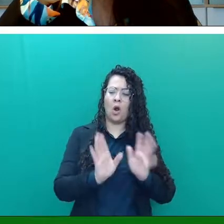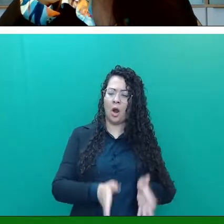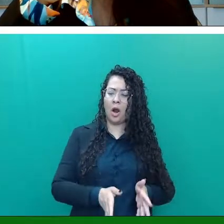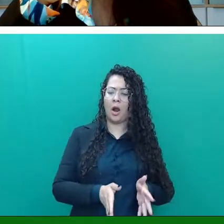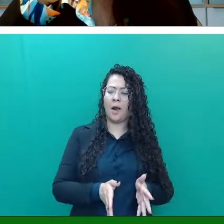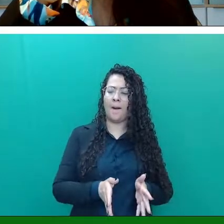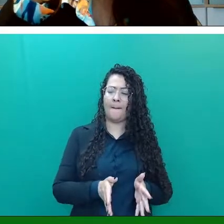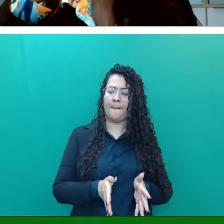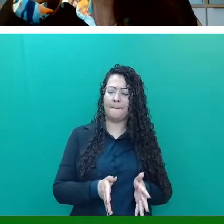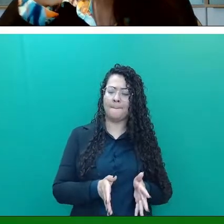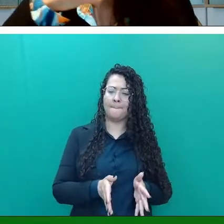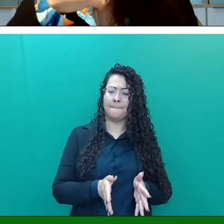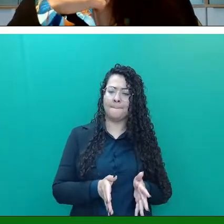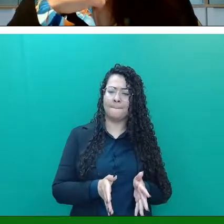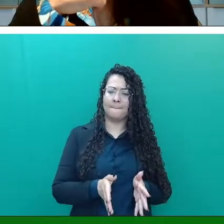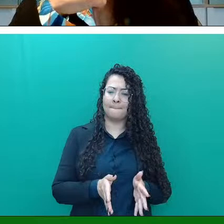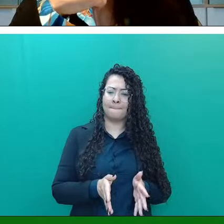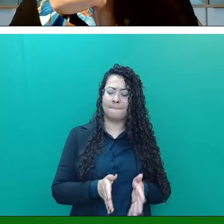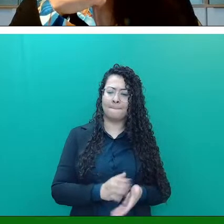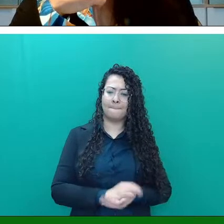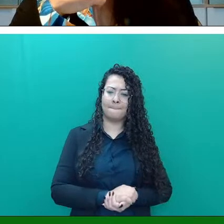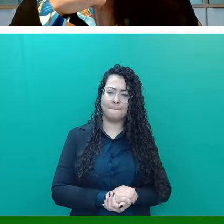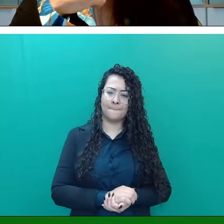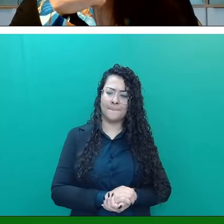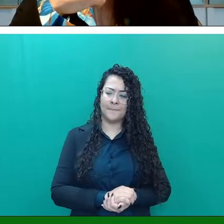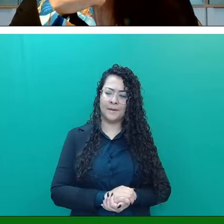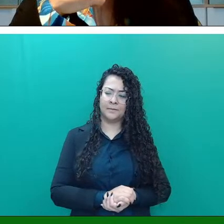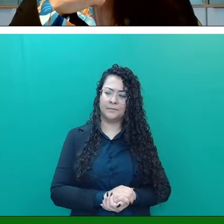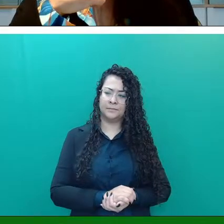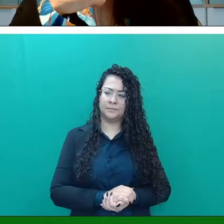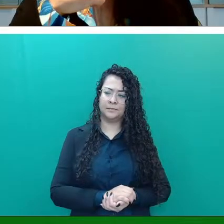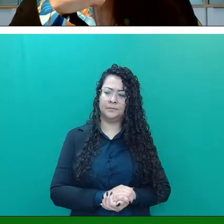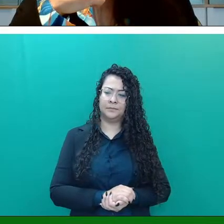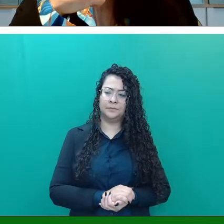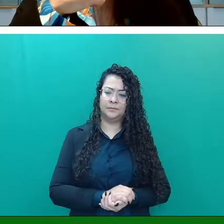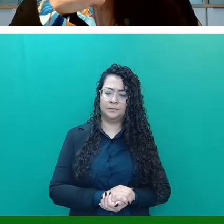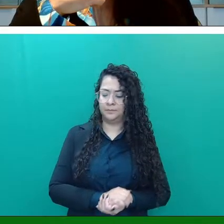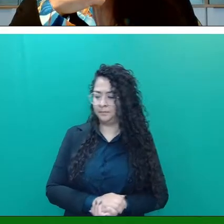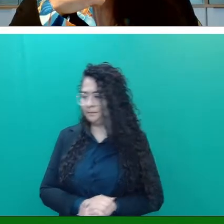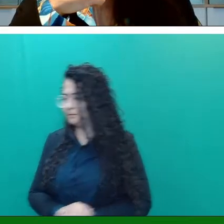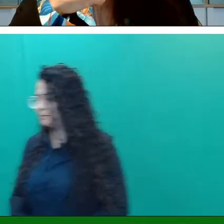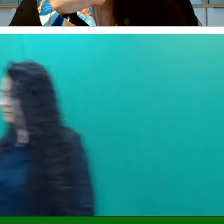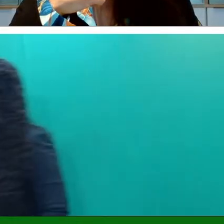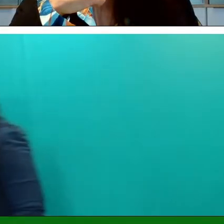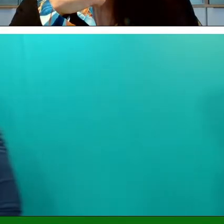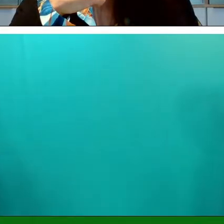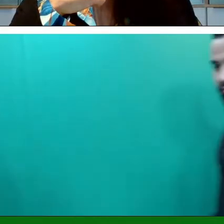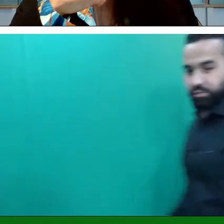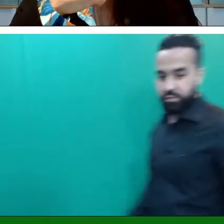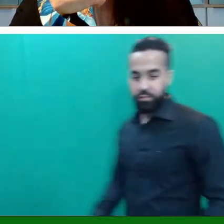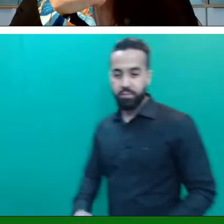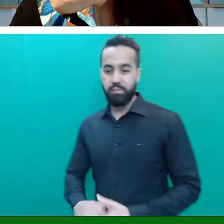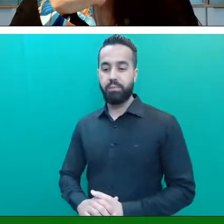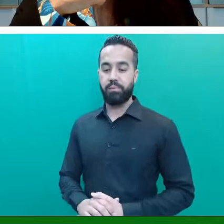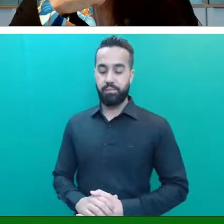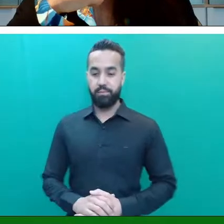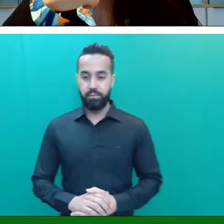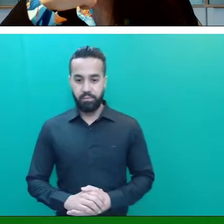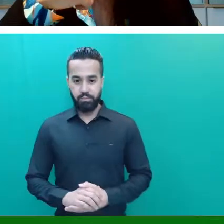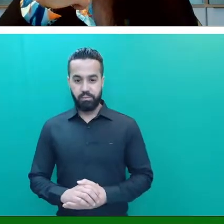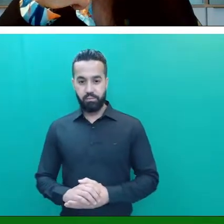rápida história, muito breve, só para exemplificar isso que eu vou dizer. Eu lembro que no Rio de Janeiro, eu vejo um motorista fumando